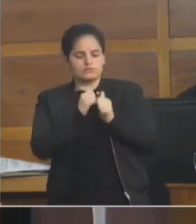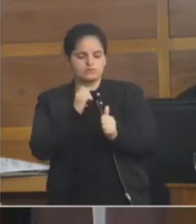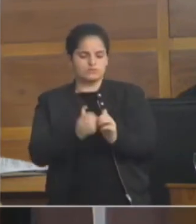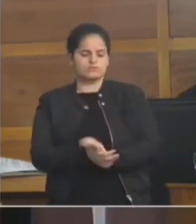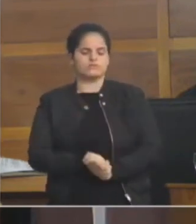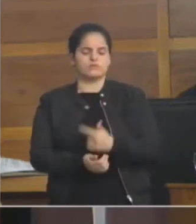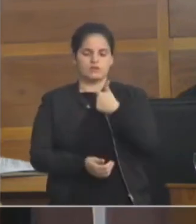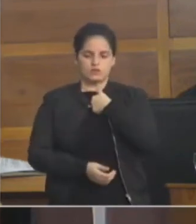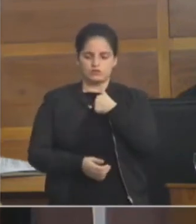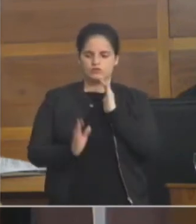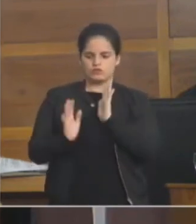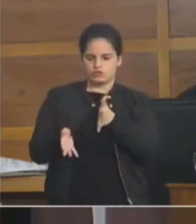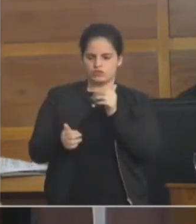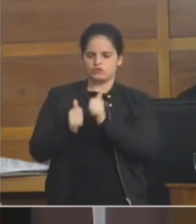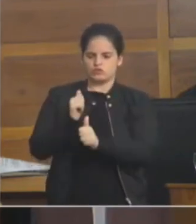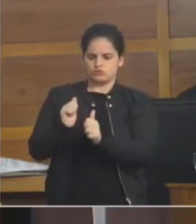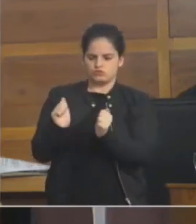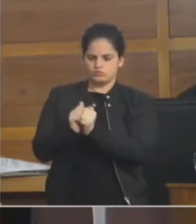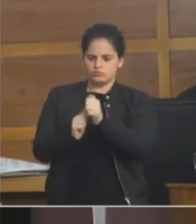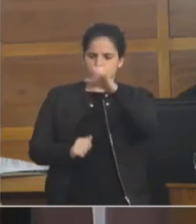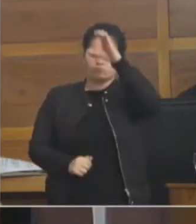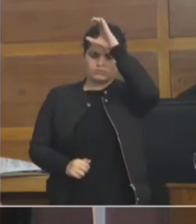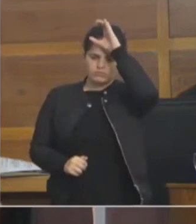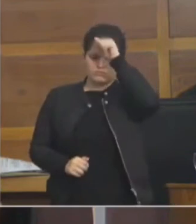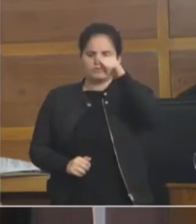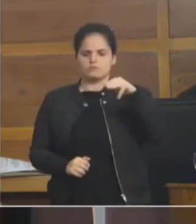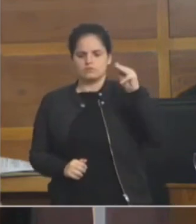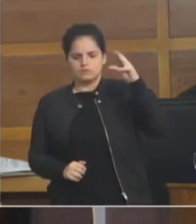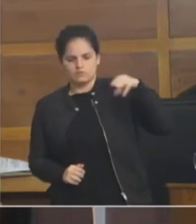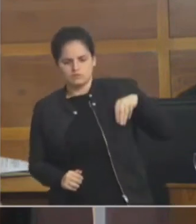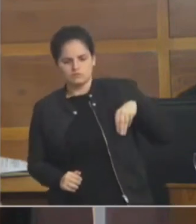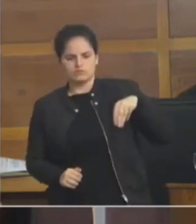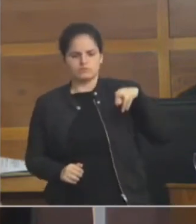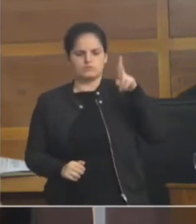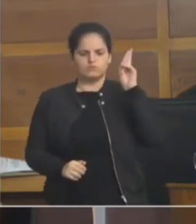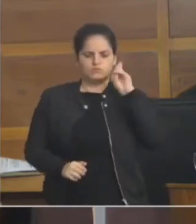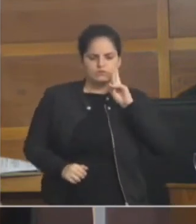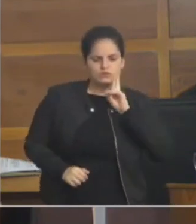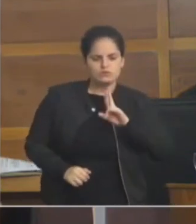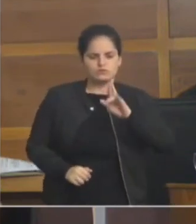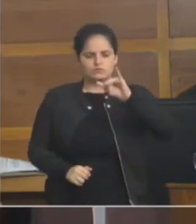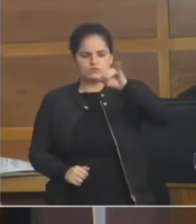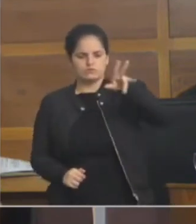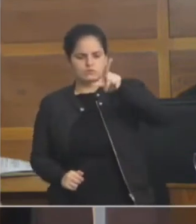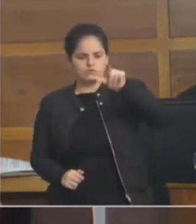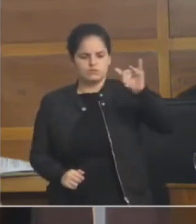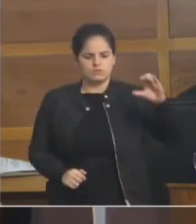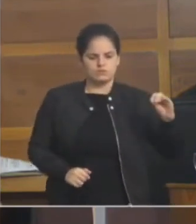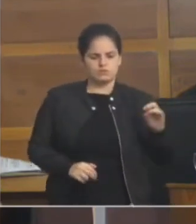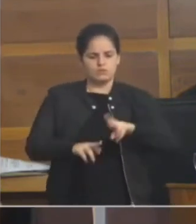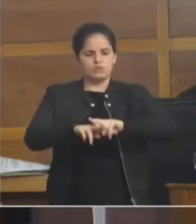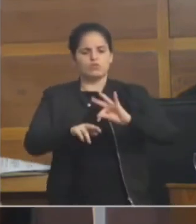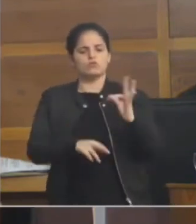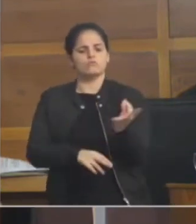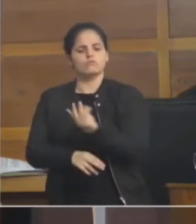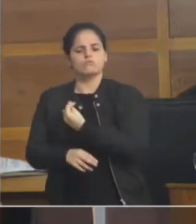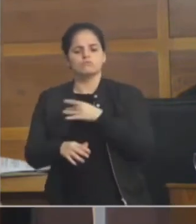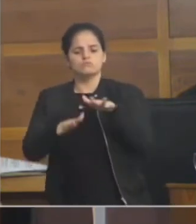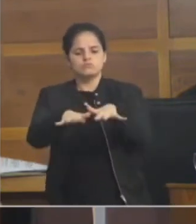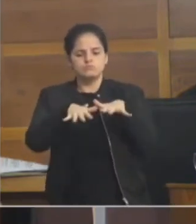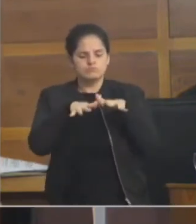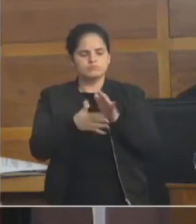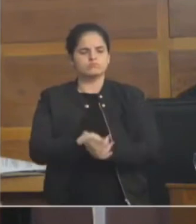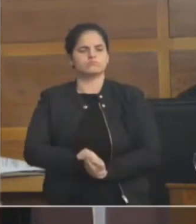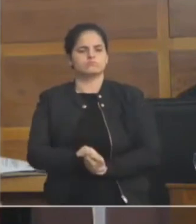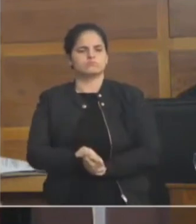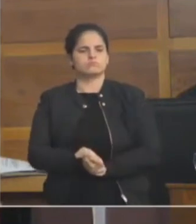jogamos juntos Jorge Eduardo jogando junto já joguei junto com o Robinho com Júlio Ademir todos que estiveram aqui então Acho que chegou